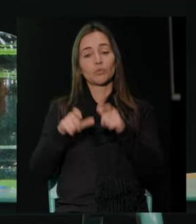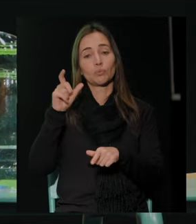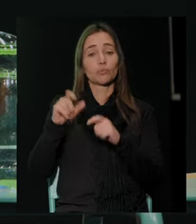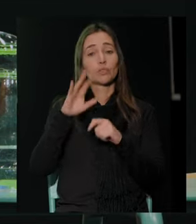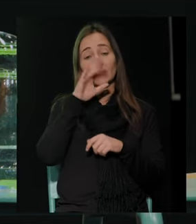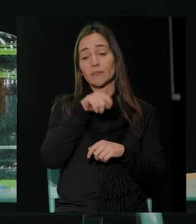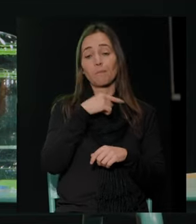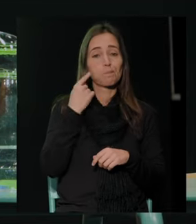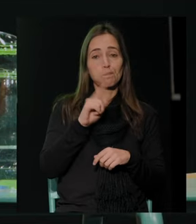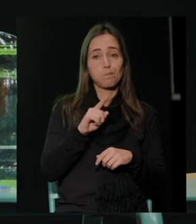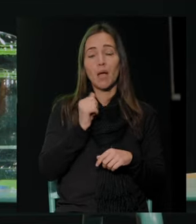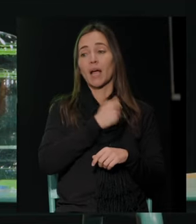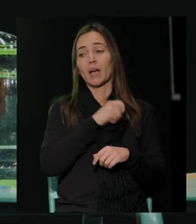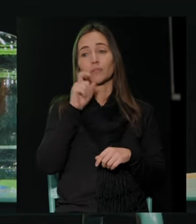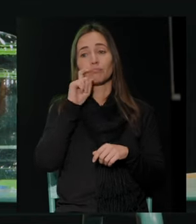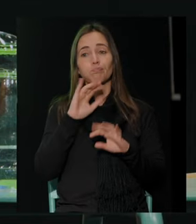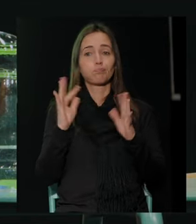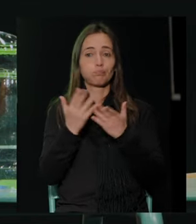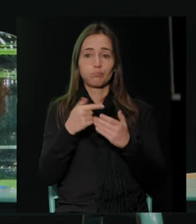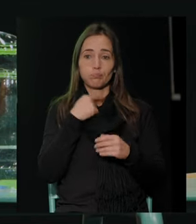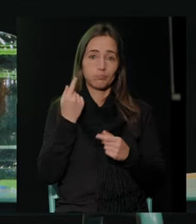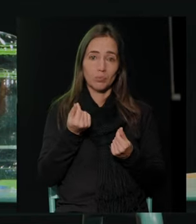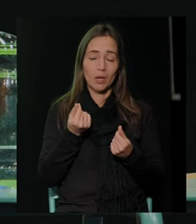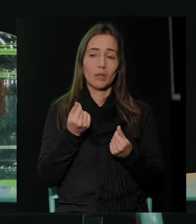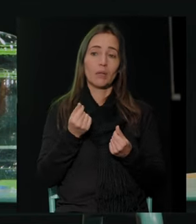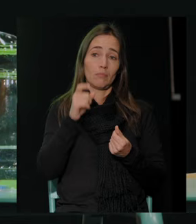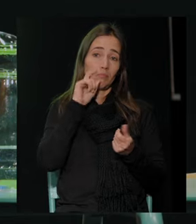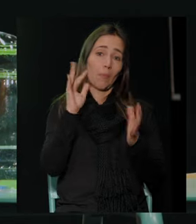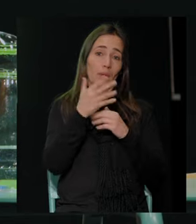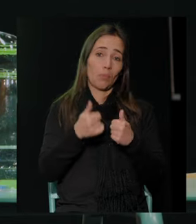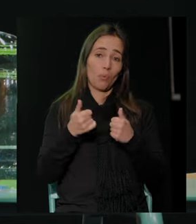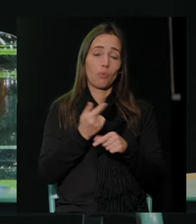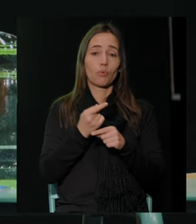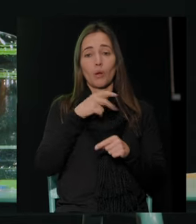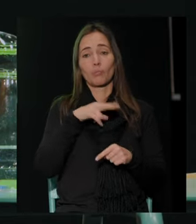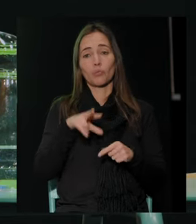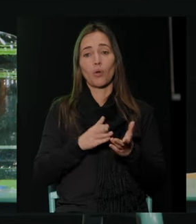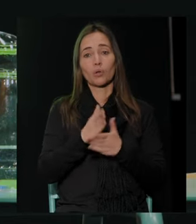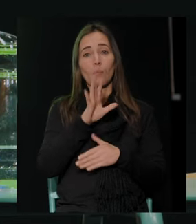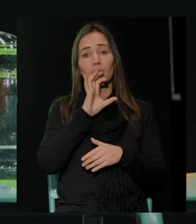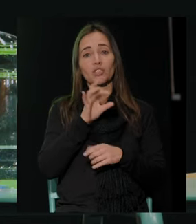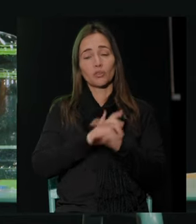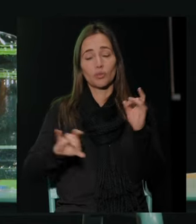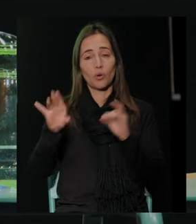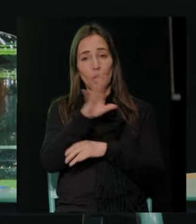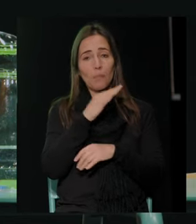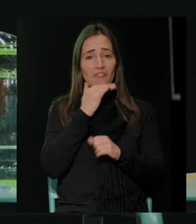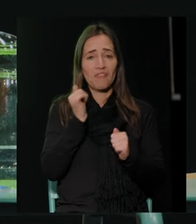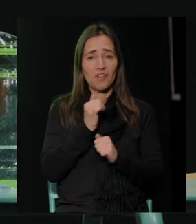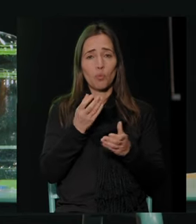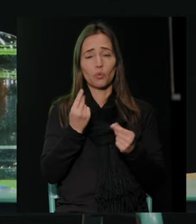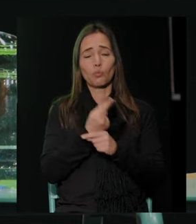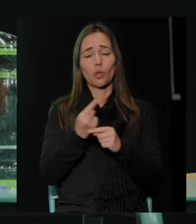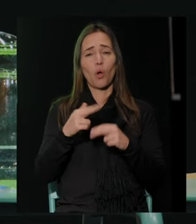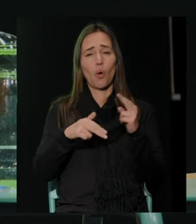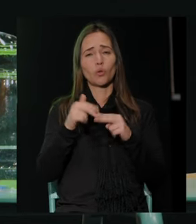teriam meio de isolar as suas casas poderem fazê-lo, e é ecologicamente bom, porque em Portugal continua a ser dos países da Europa onde mais frio se passa pela má